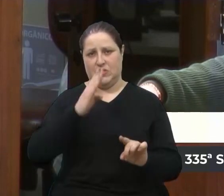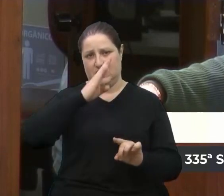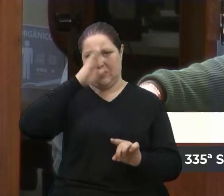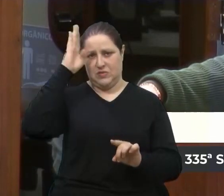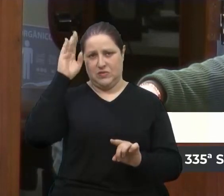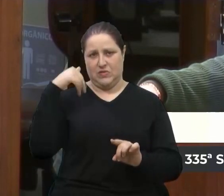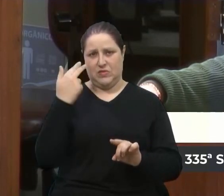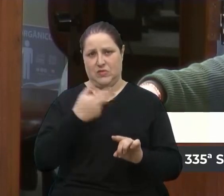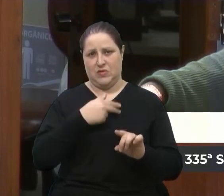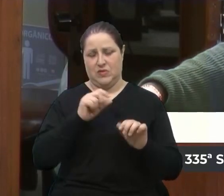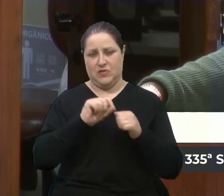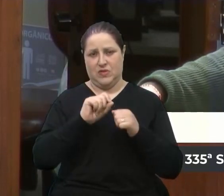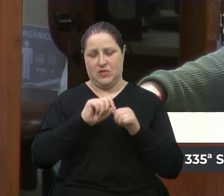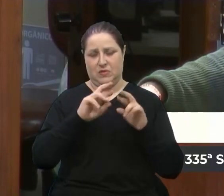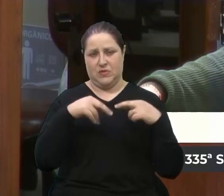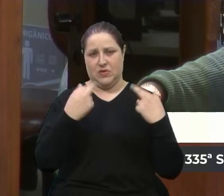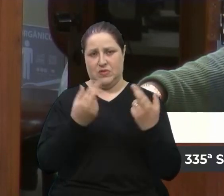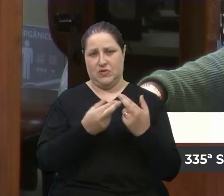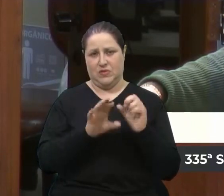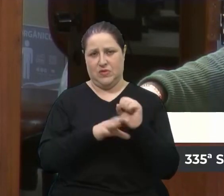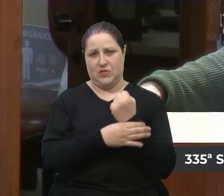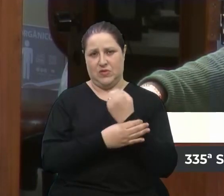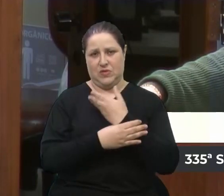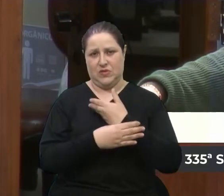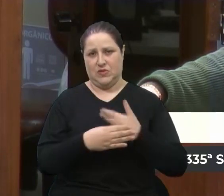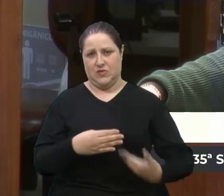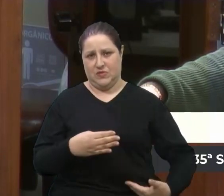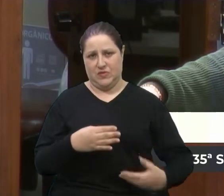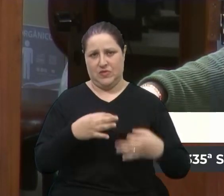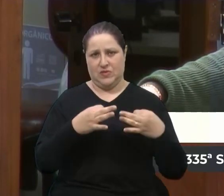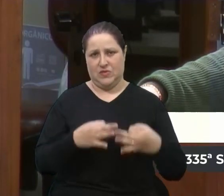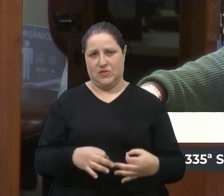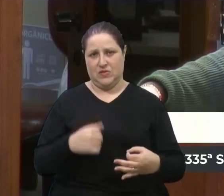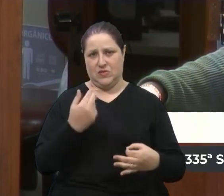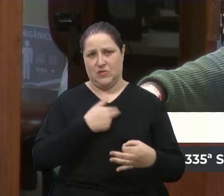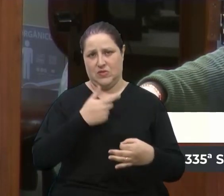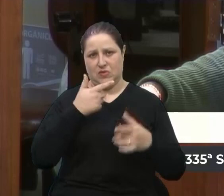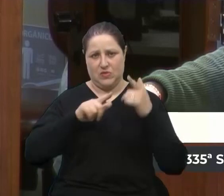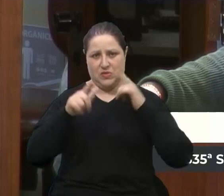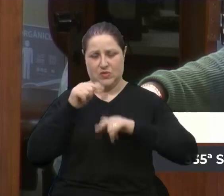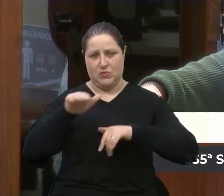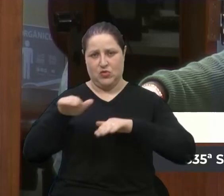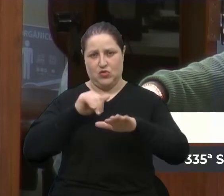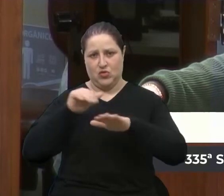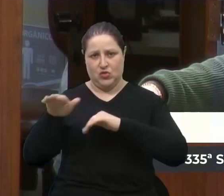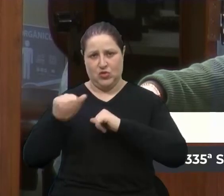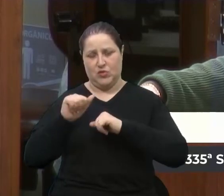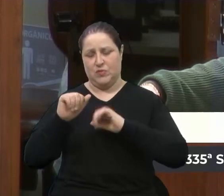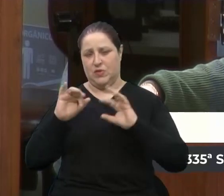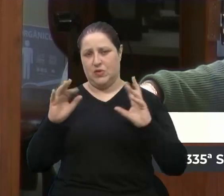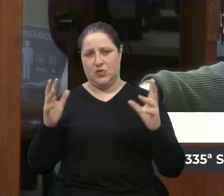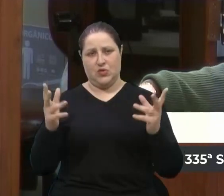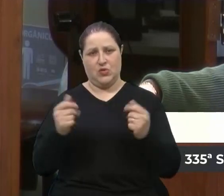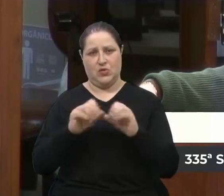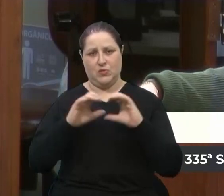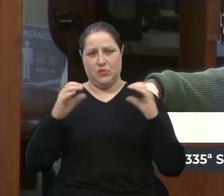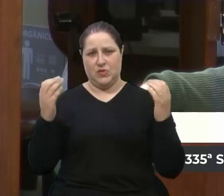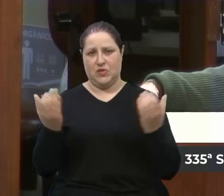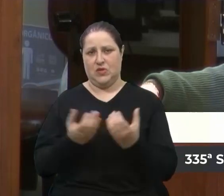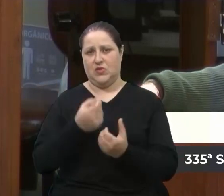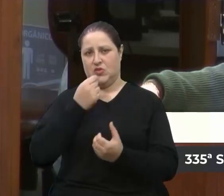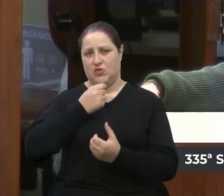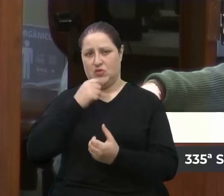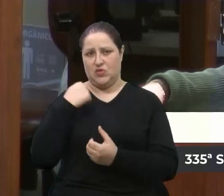Segurança Pública justamente para que a gente conseguisse mobilizar toda a comunidade caxiense para que a